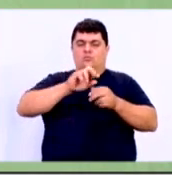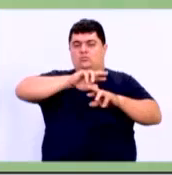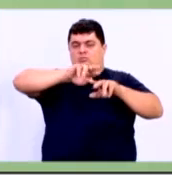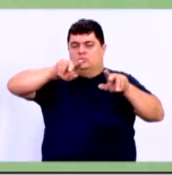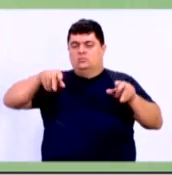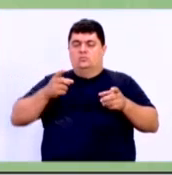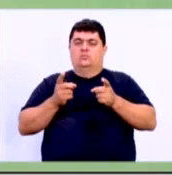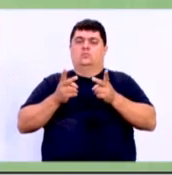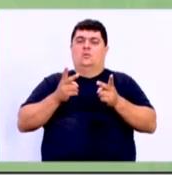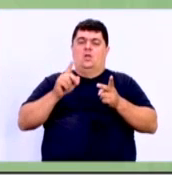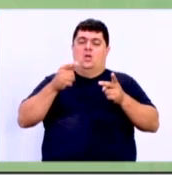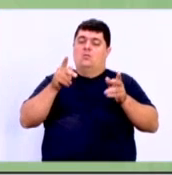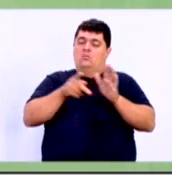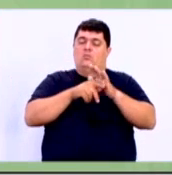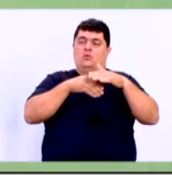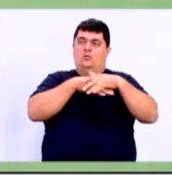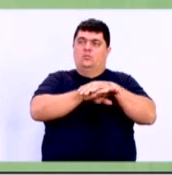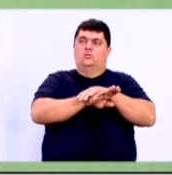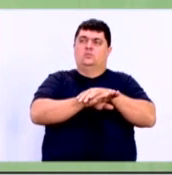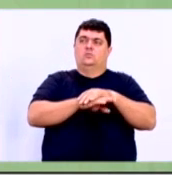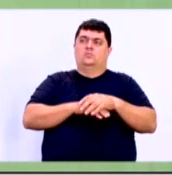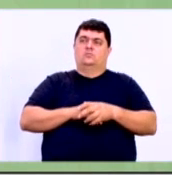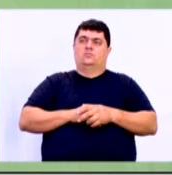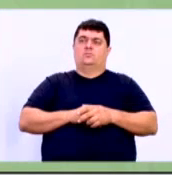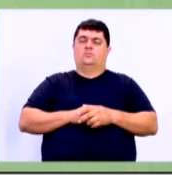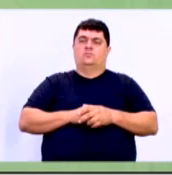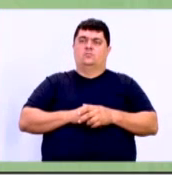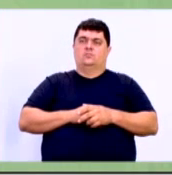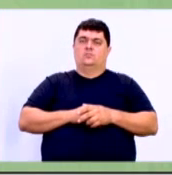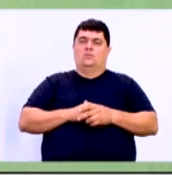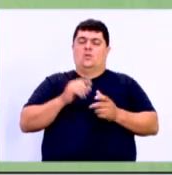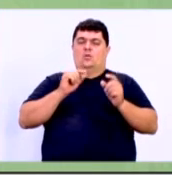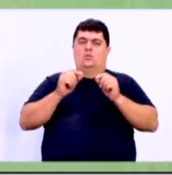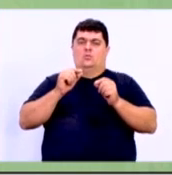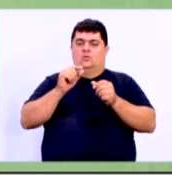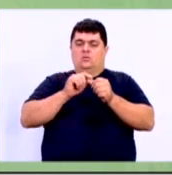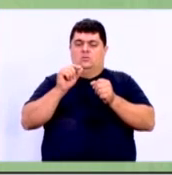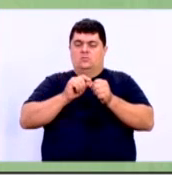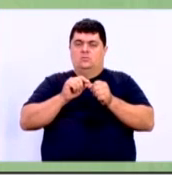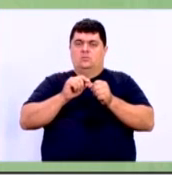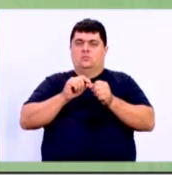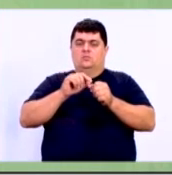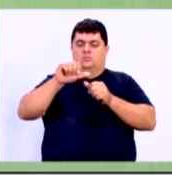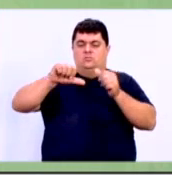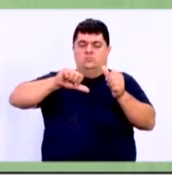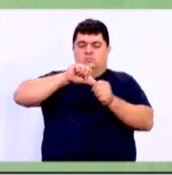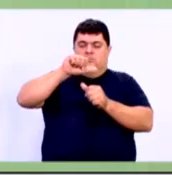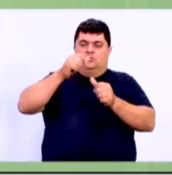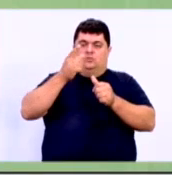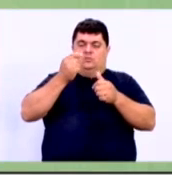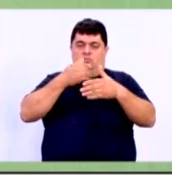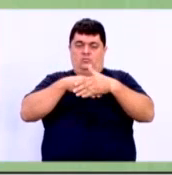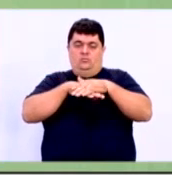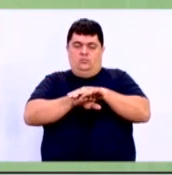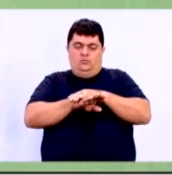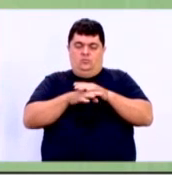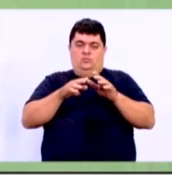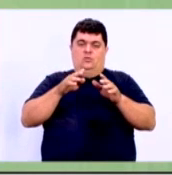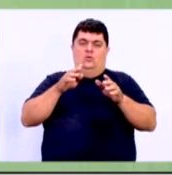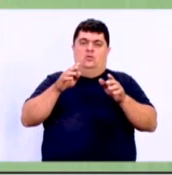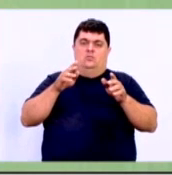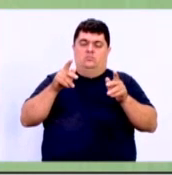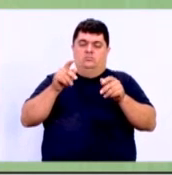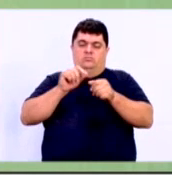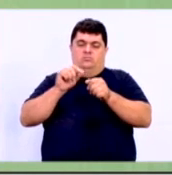no estoque da produção acabada. Então, o que eu produzi virou o estoque da produção acabada,